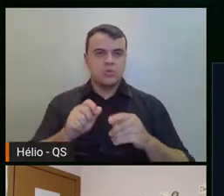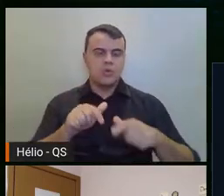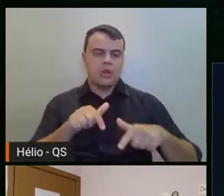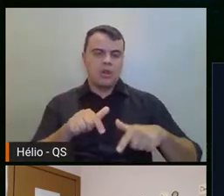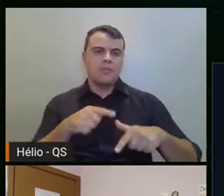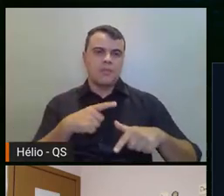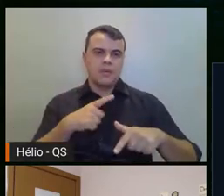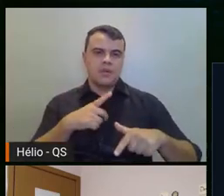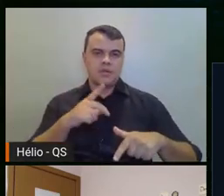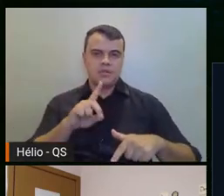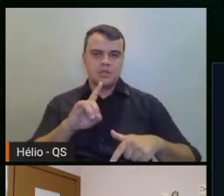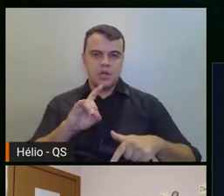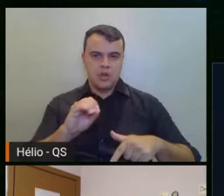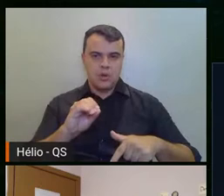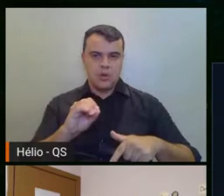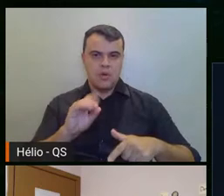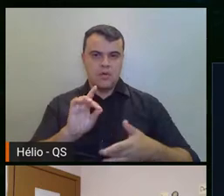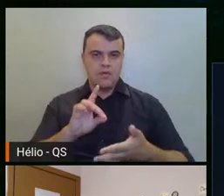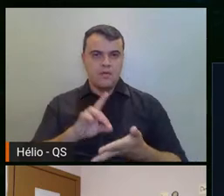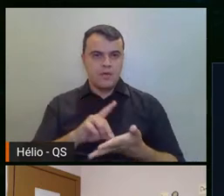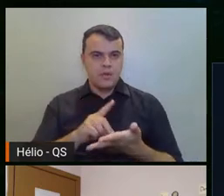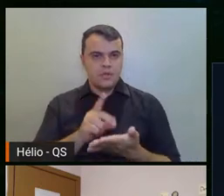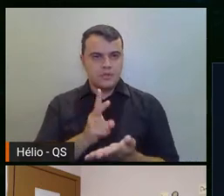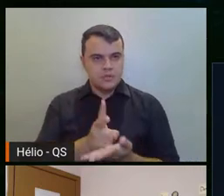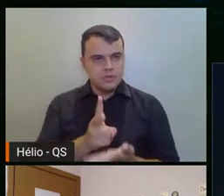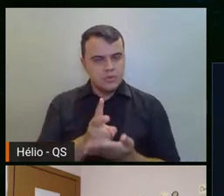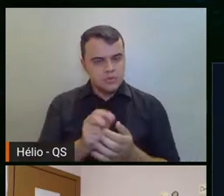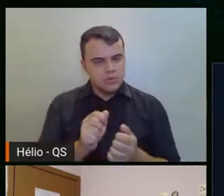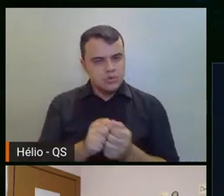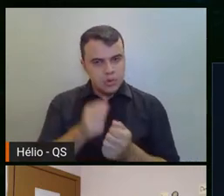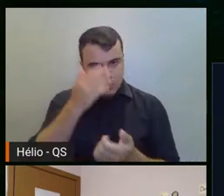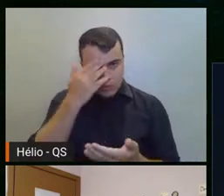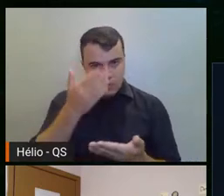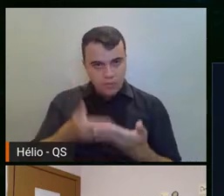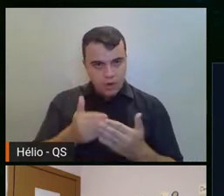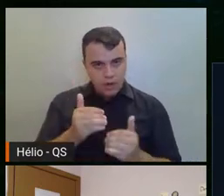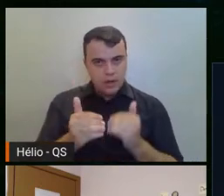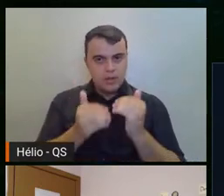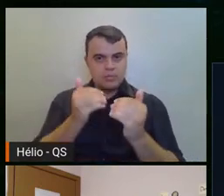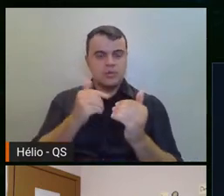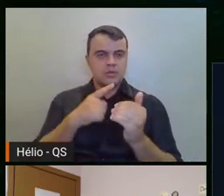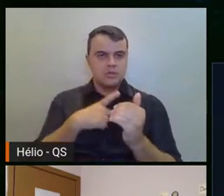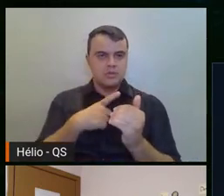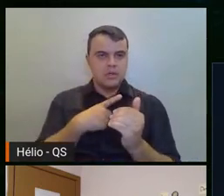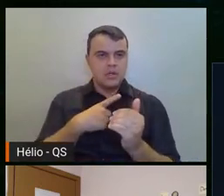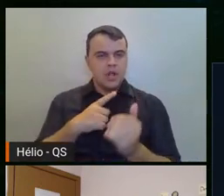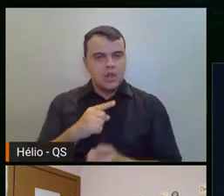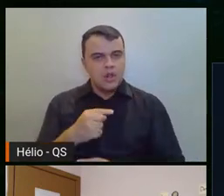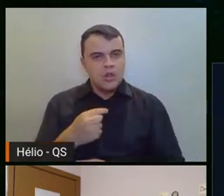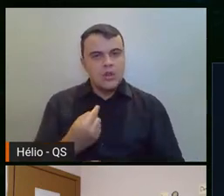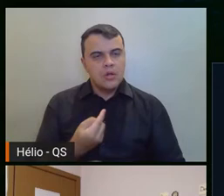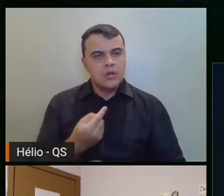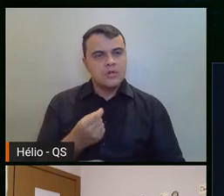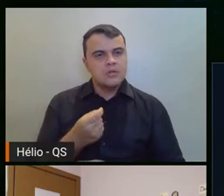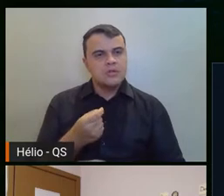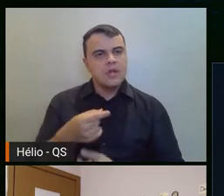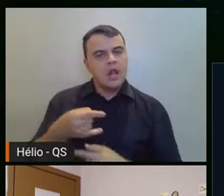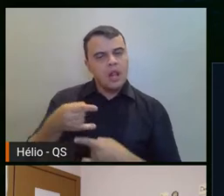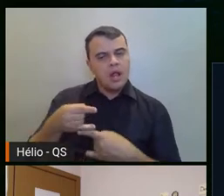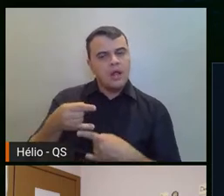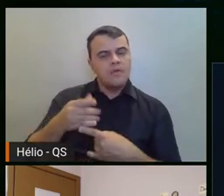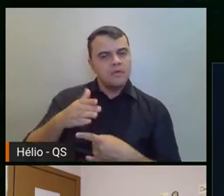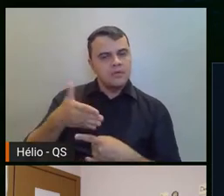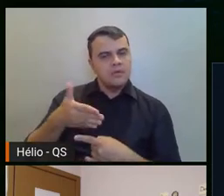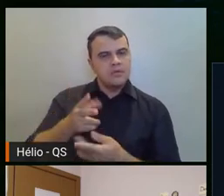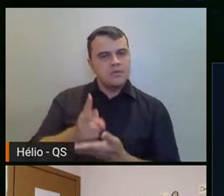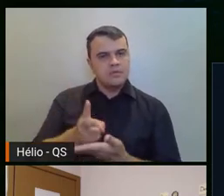através Então realmente sigam aí e confiem no processo confiem na nossa mentoria aqui também para